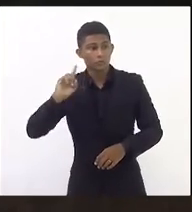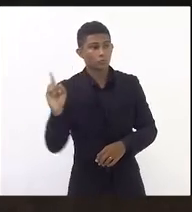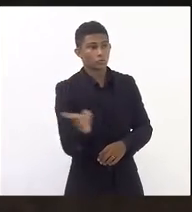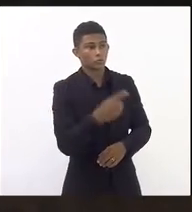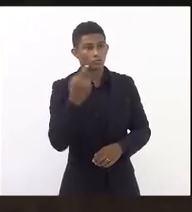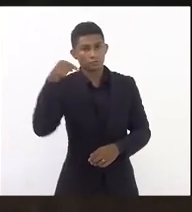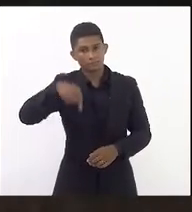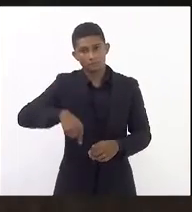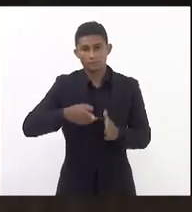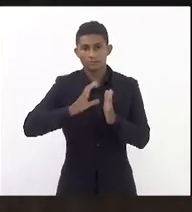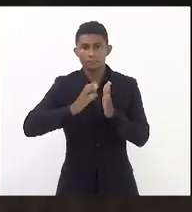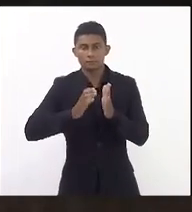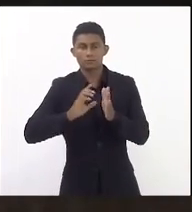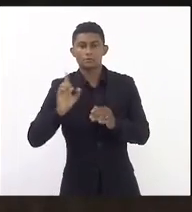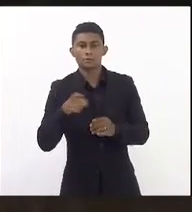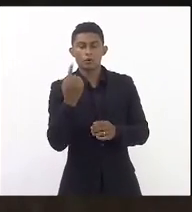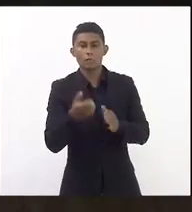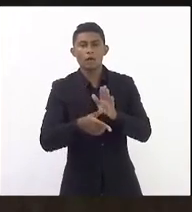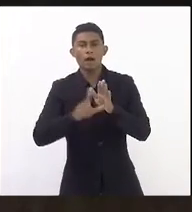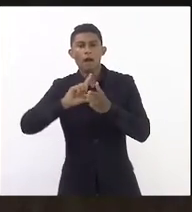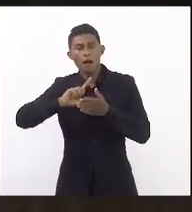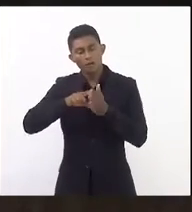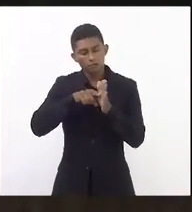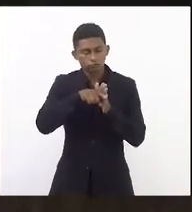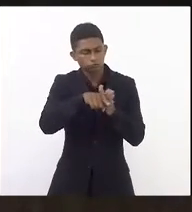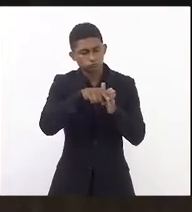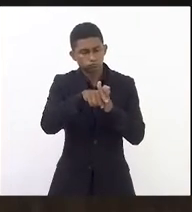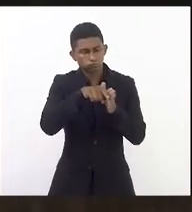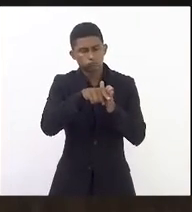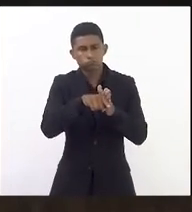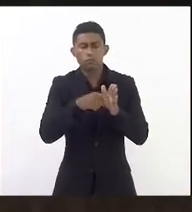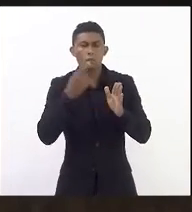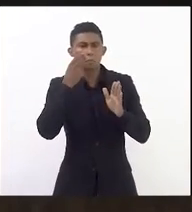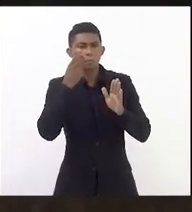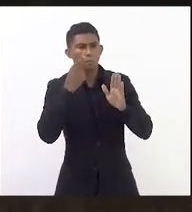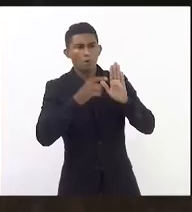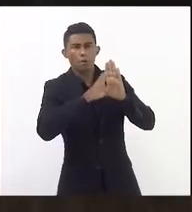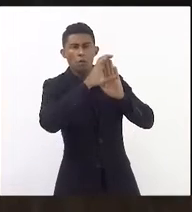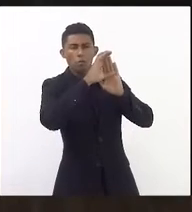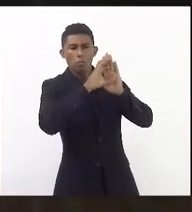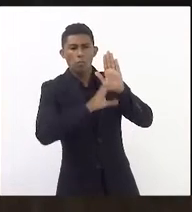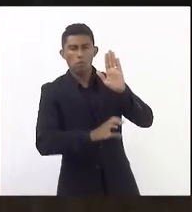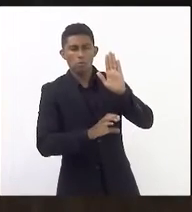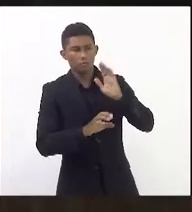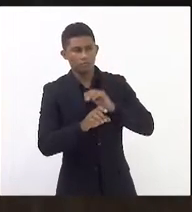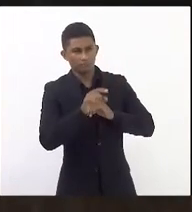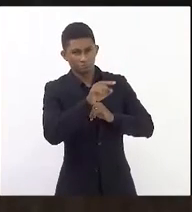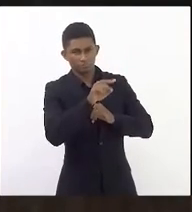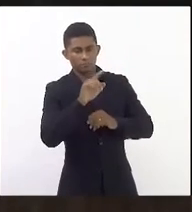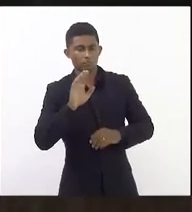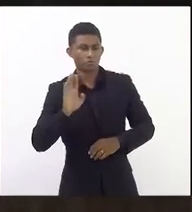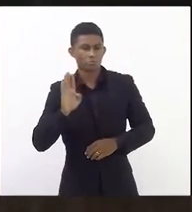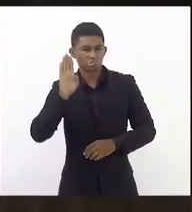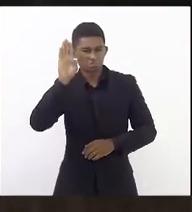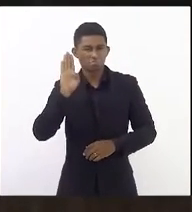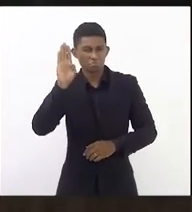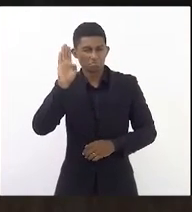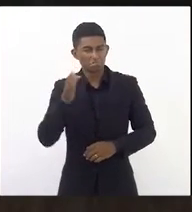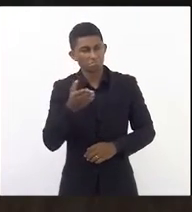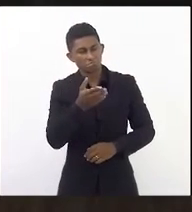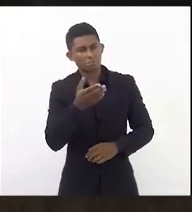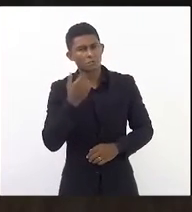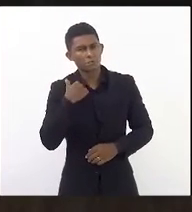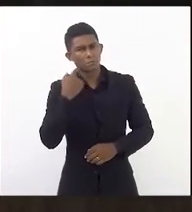teve a oportunidade de analisar o currículo do candidato e vimos